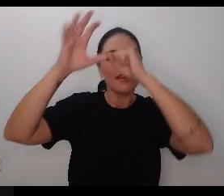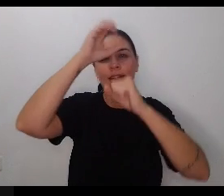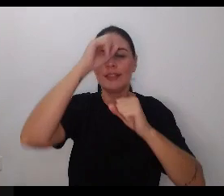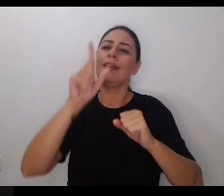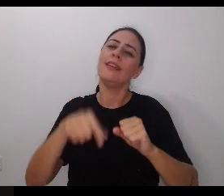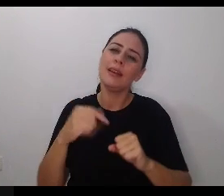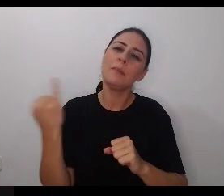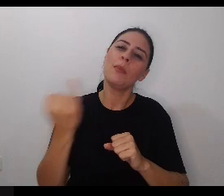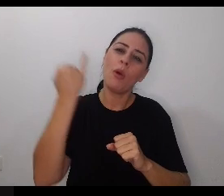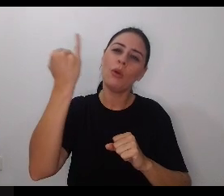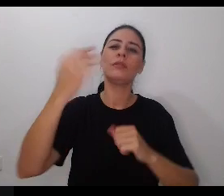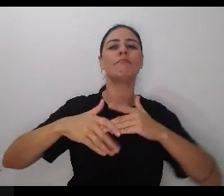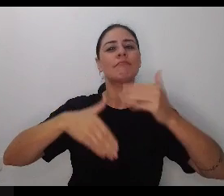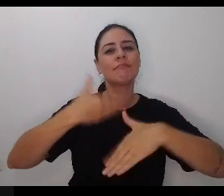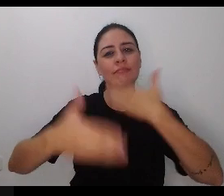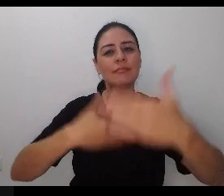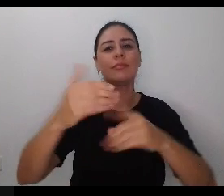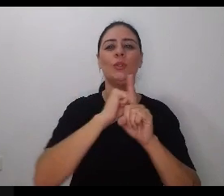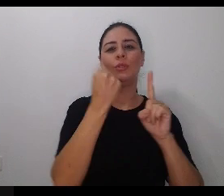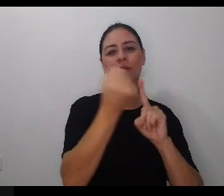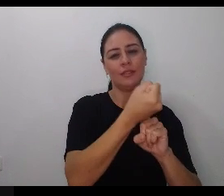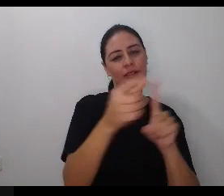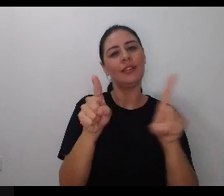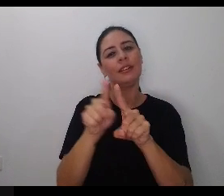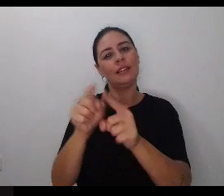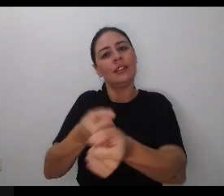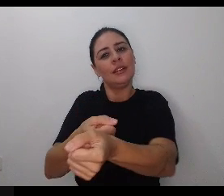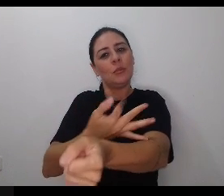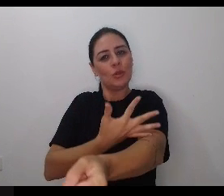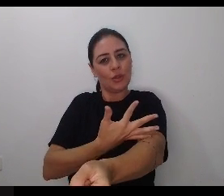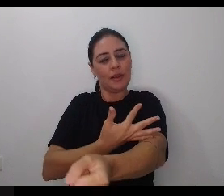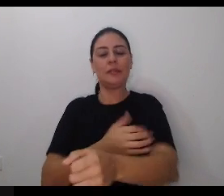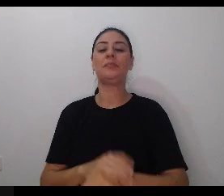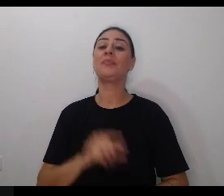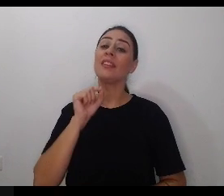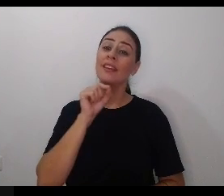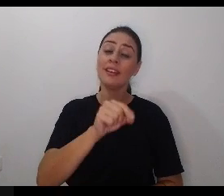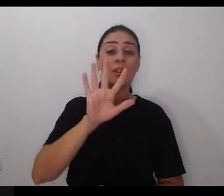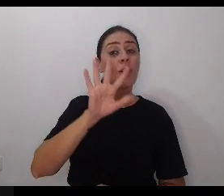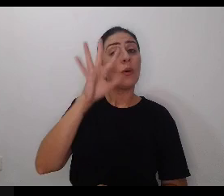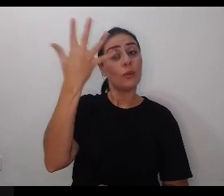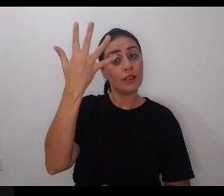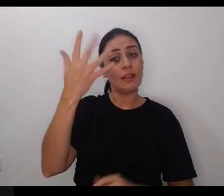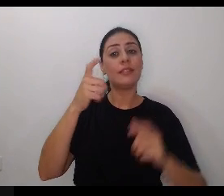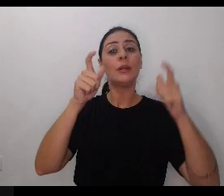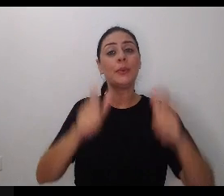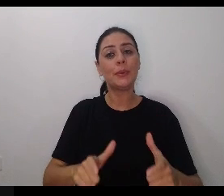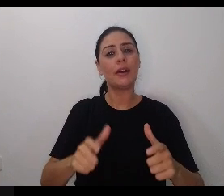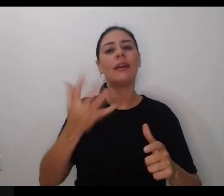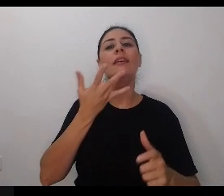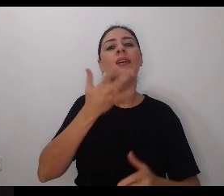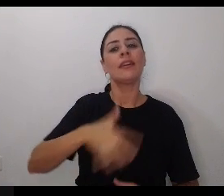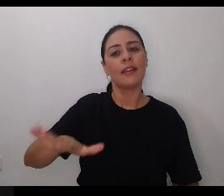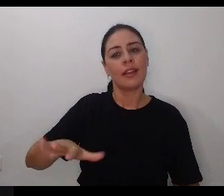aprender. E isso tudo é muito importante para o desenvolvimento social e emocional. Para que isso aconteça, o